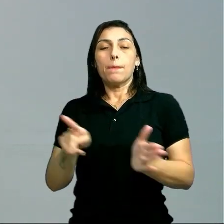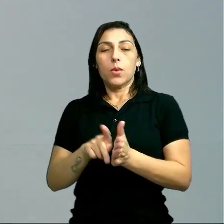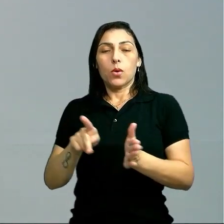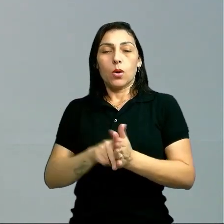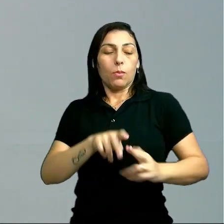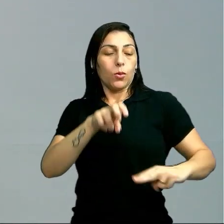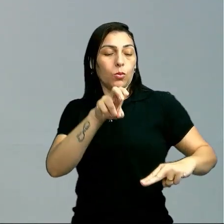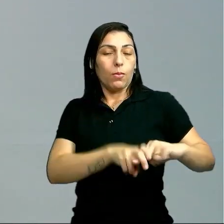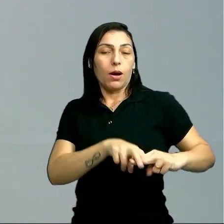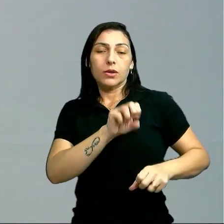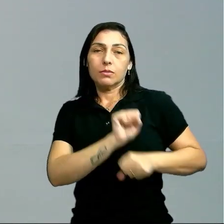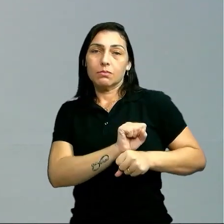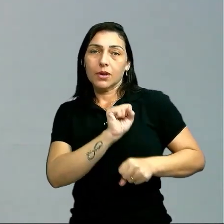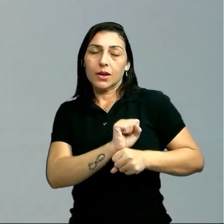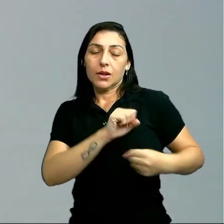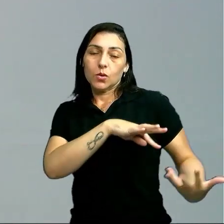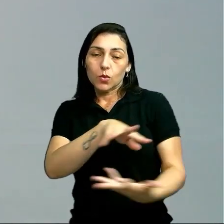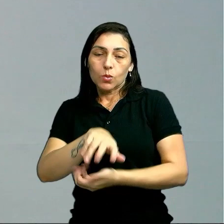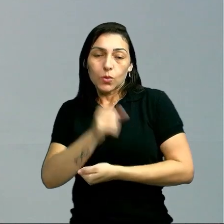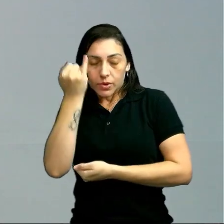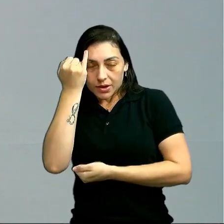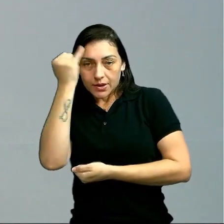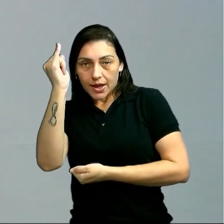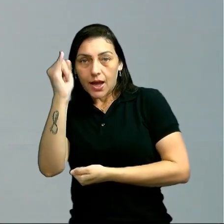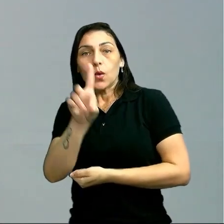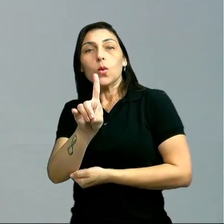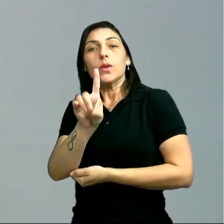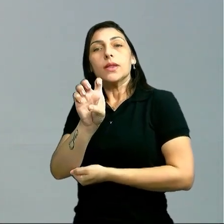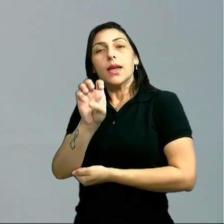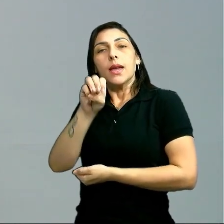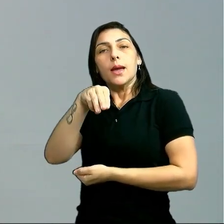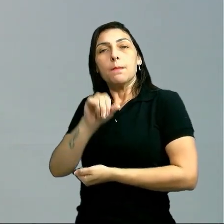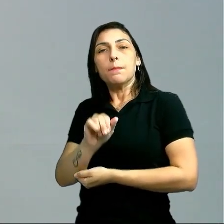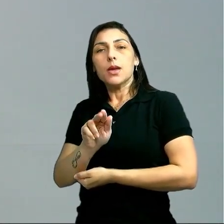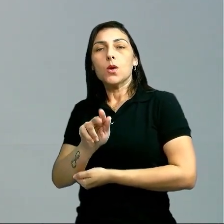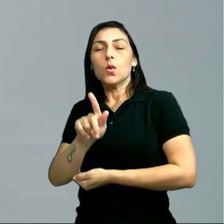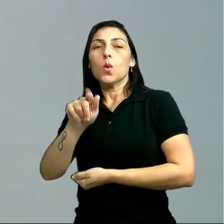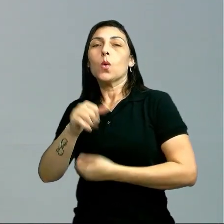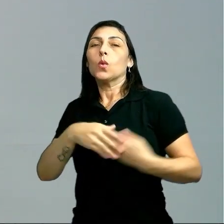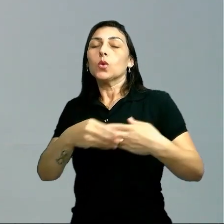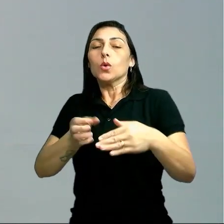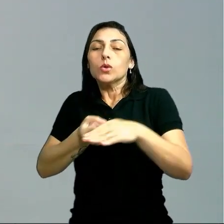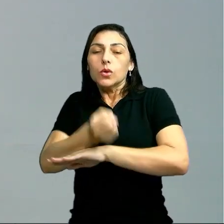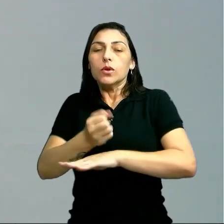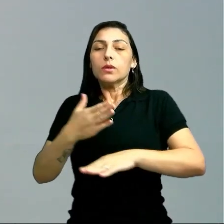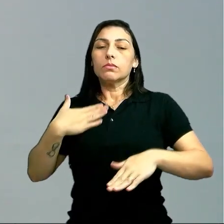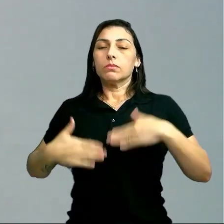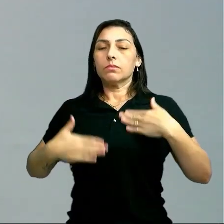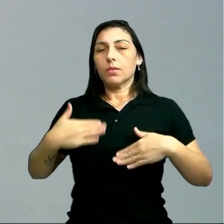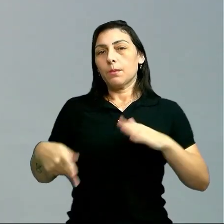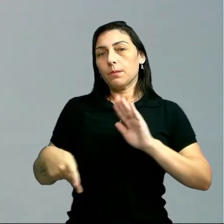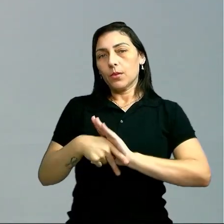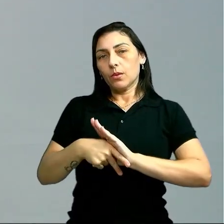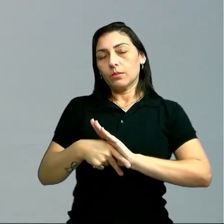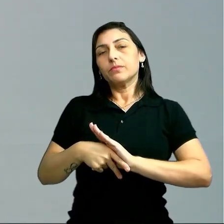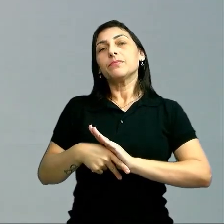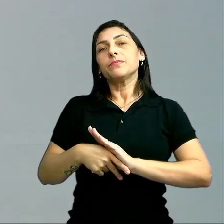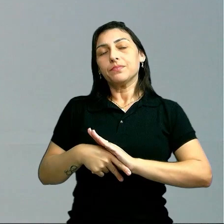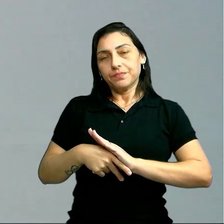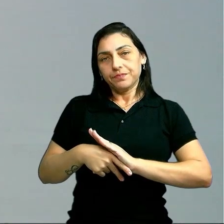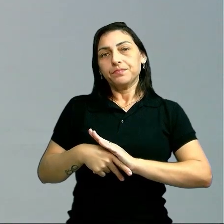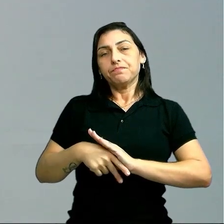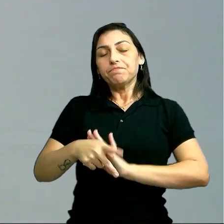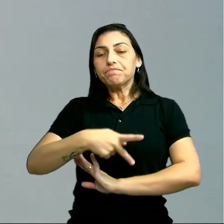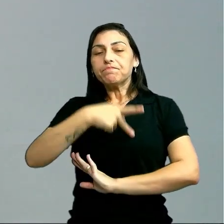de reserva, né? Lá no mundo das ideias, que o demiurgo trouxe e introduziu no meu corpo, não é? Então, é essa coisa